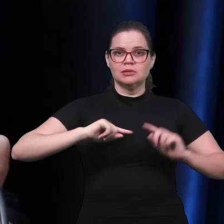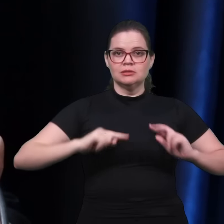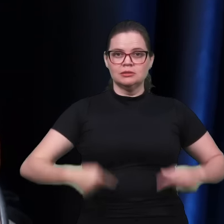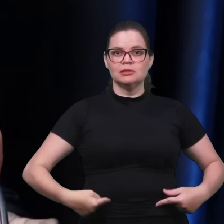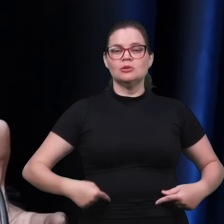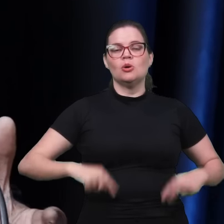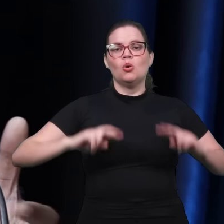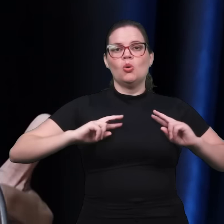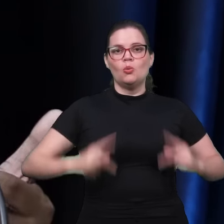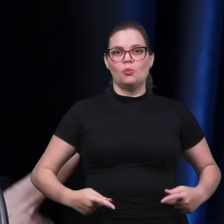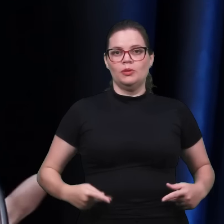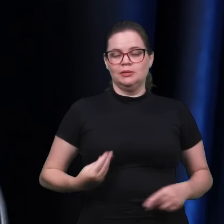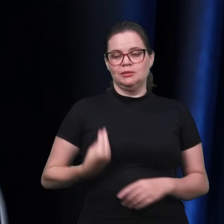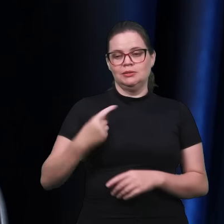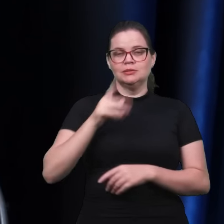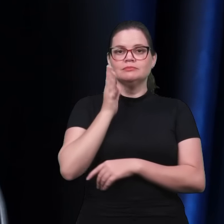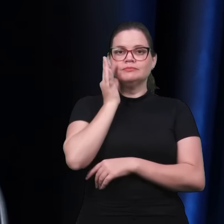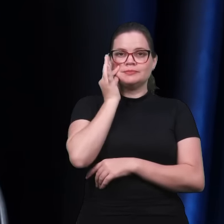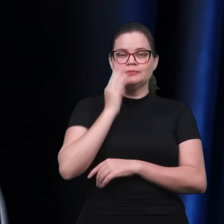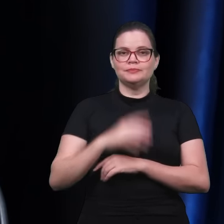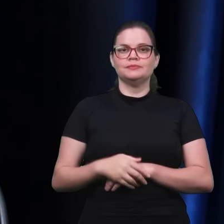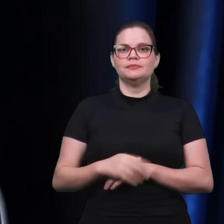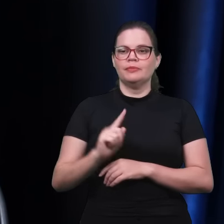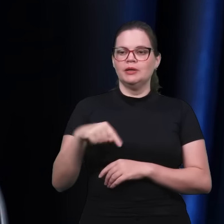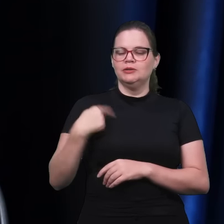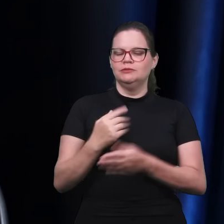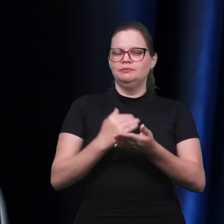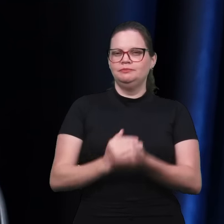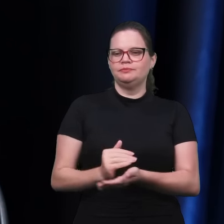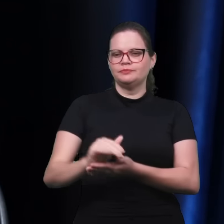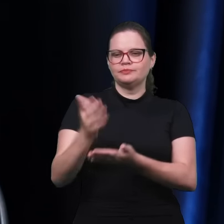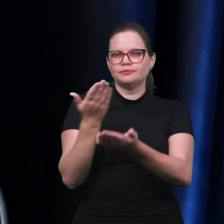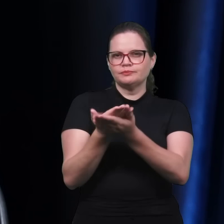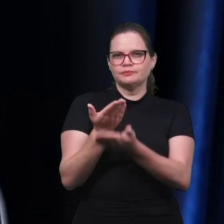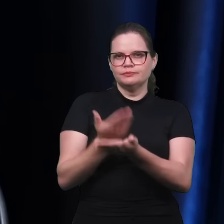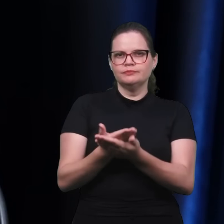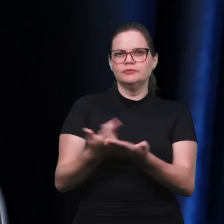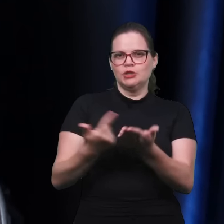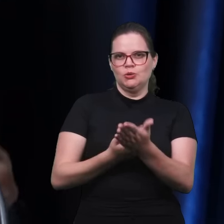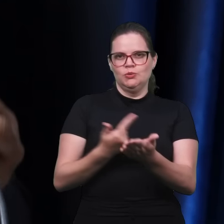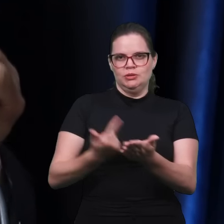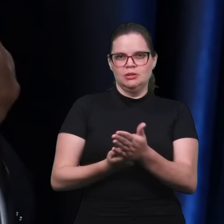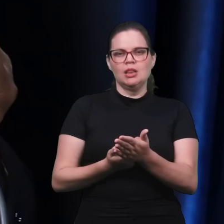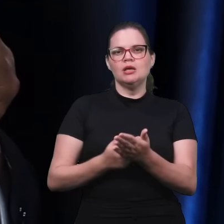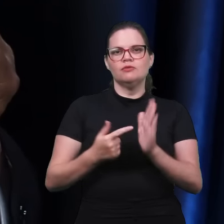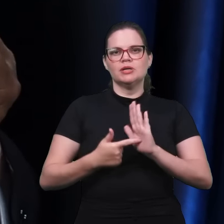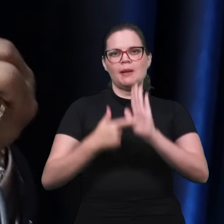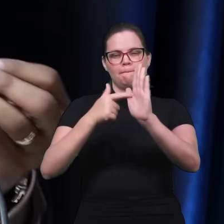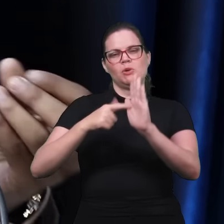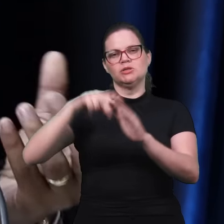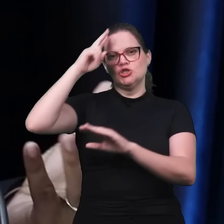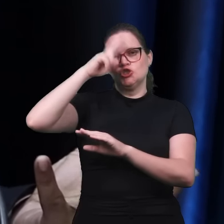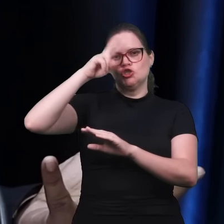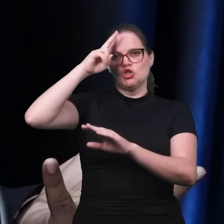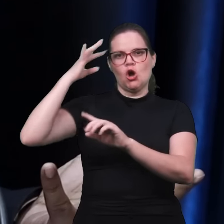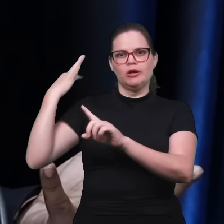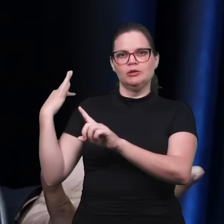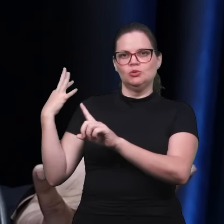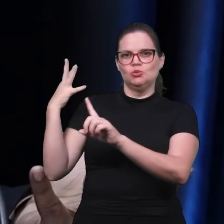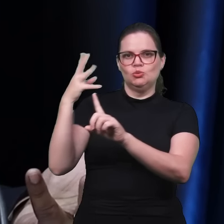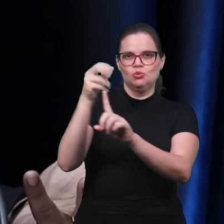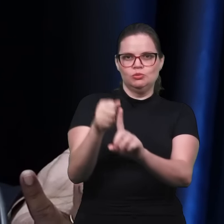nós vamos estudar, iniciando pelos Evangelhos, mostrando o cumprimento de toda a profecia